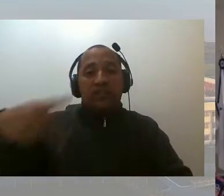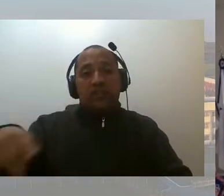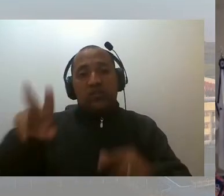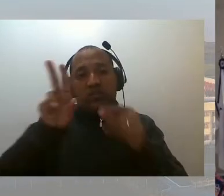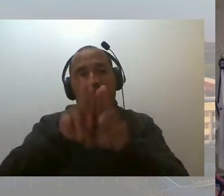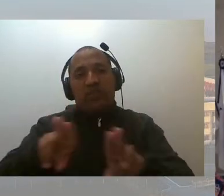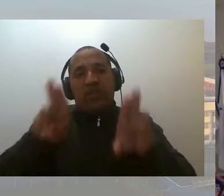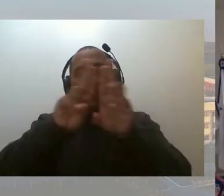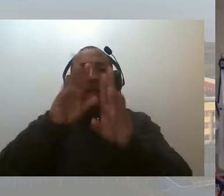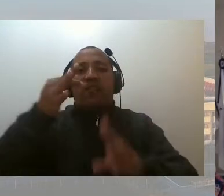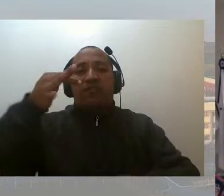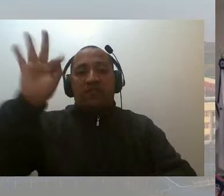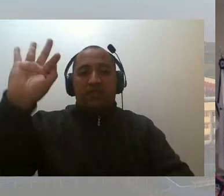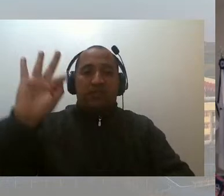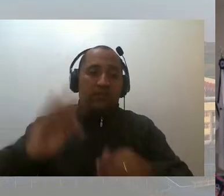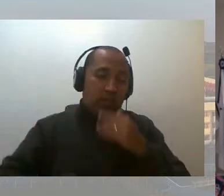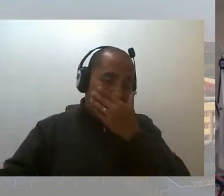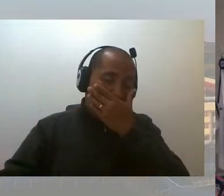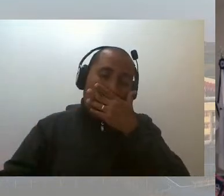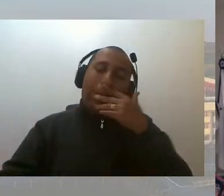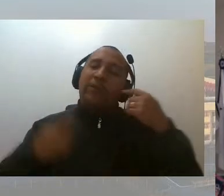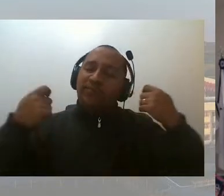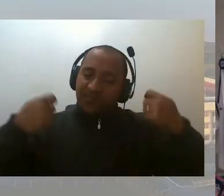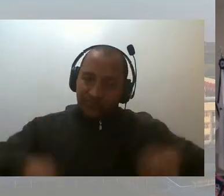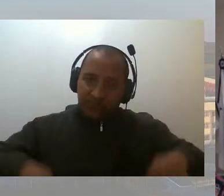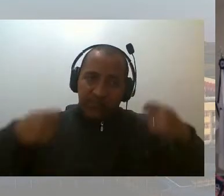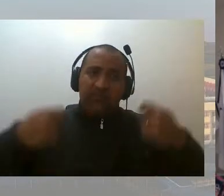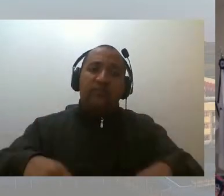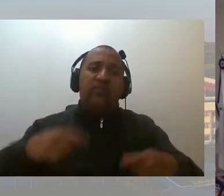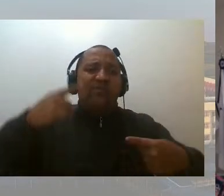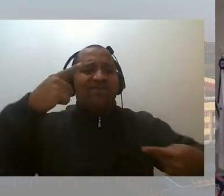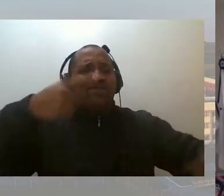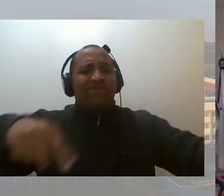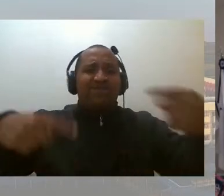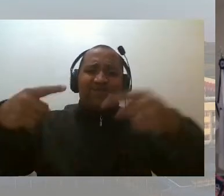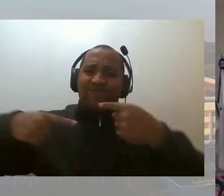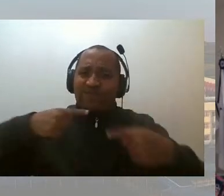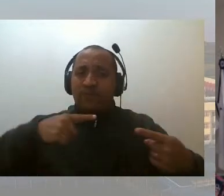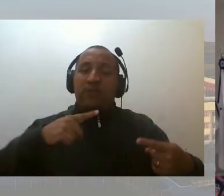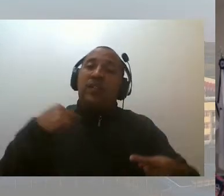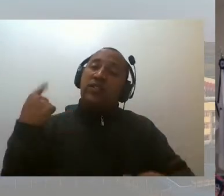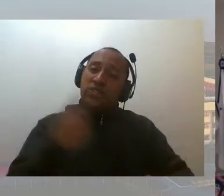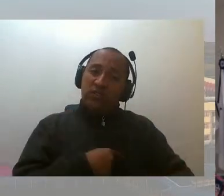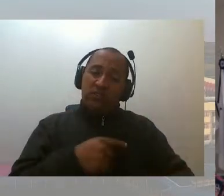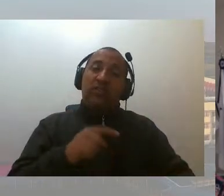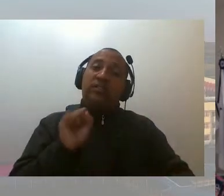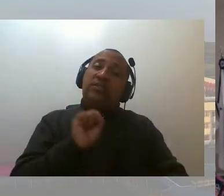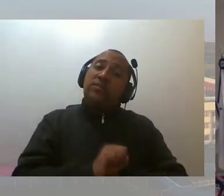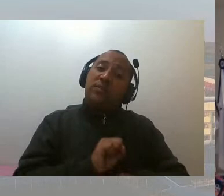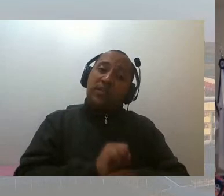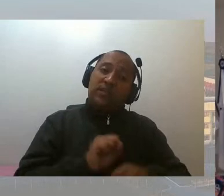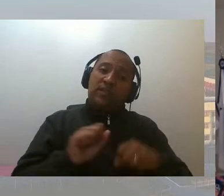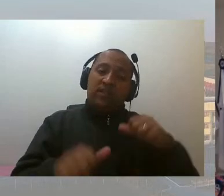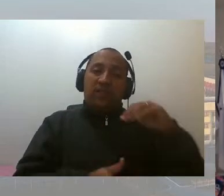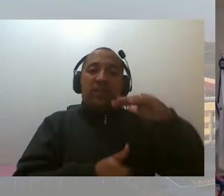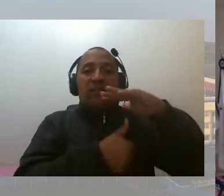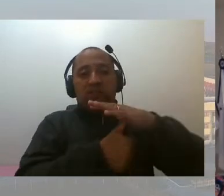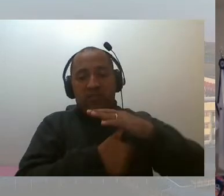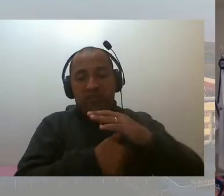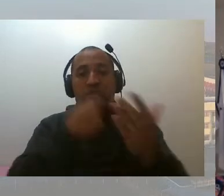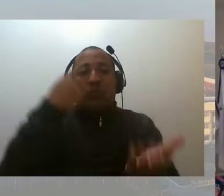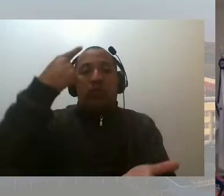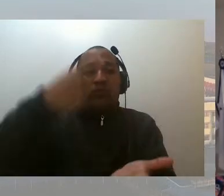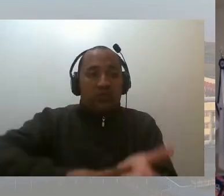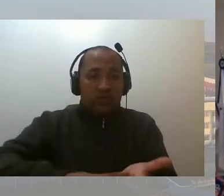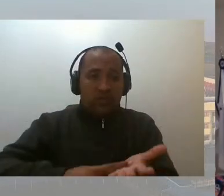Pampa. Temos que demarcar este debate e esperamos da reitoria um compromisso